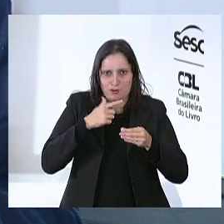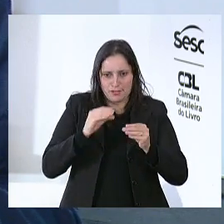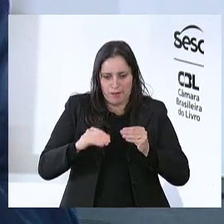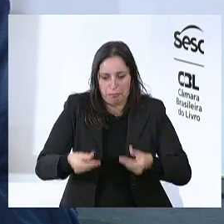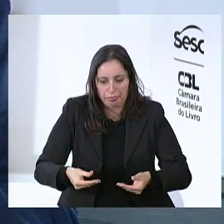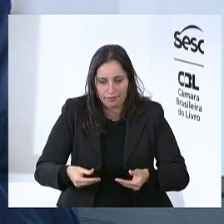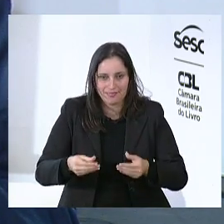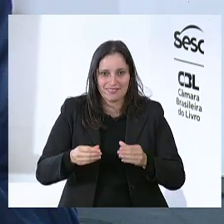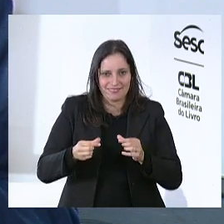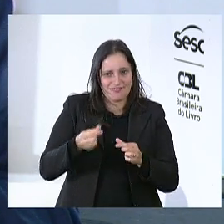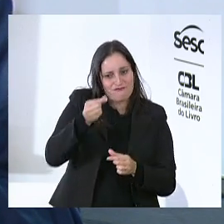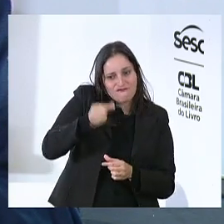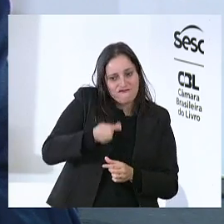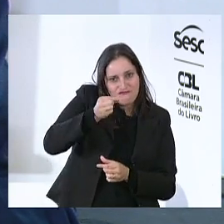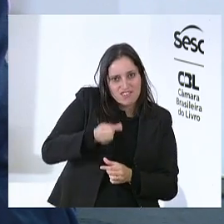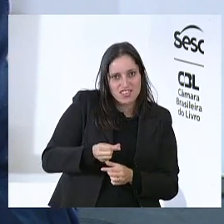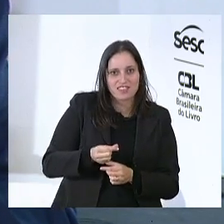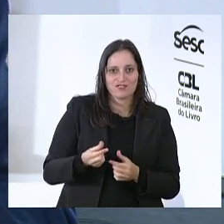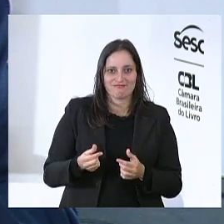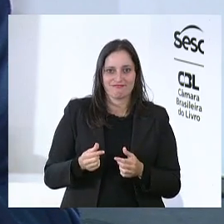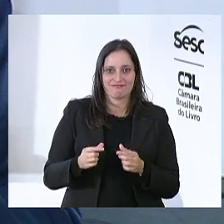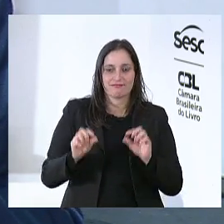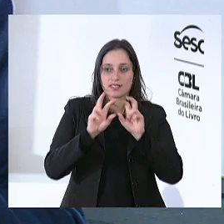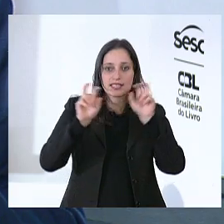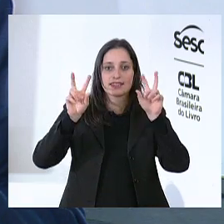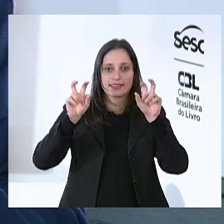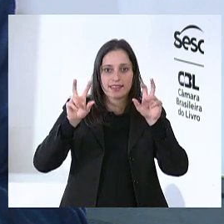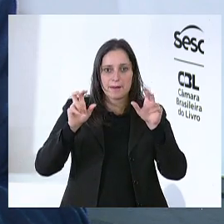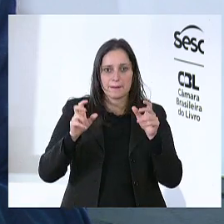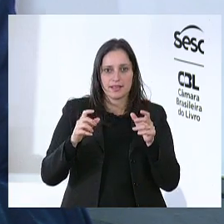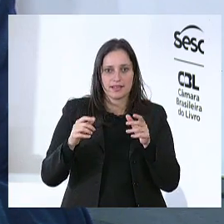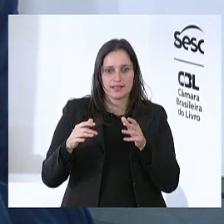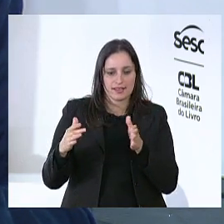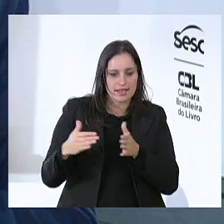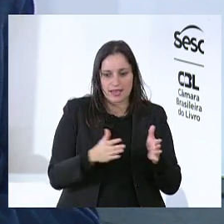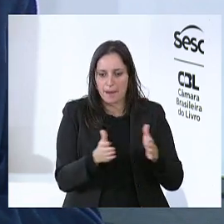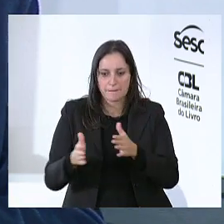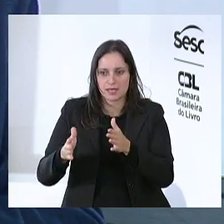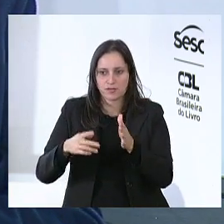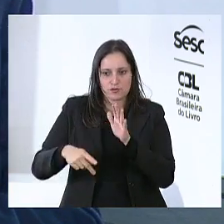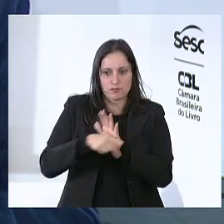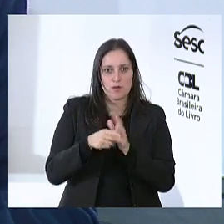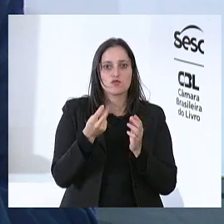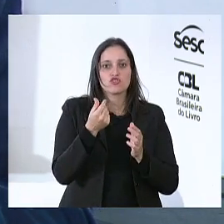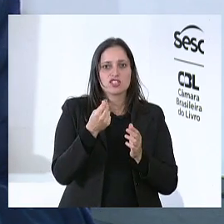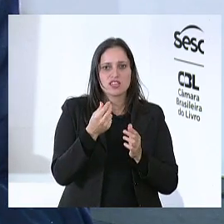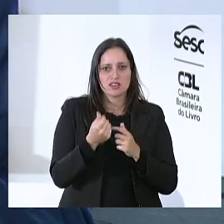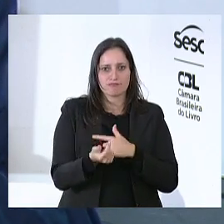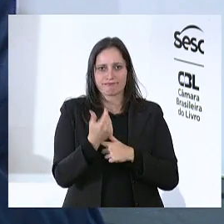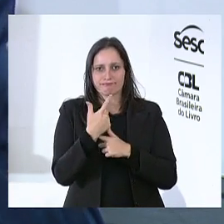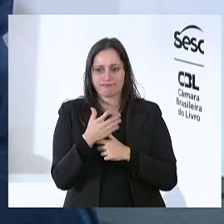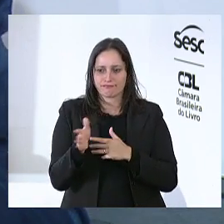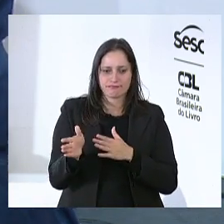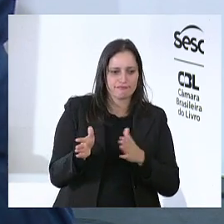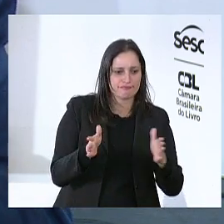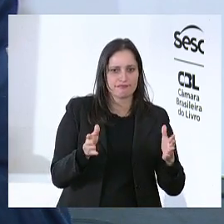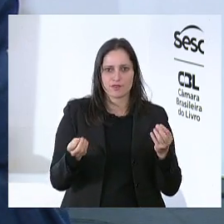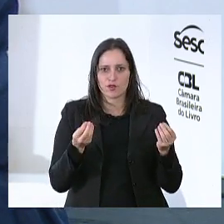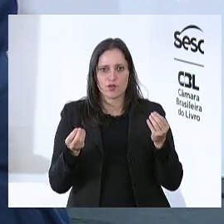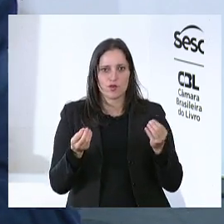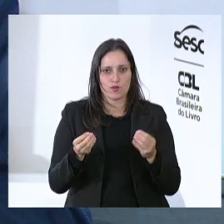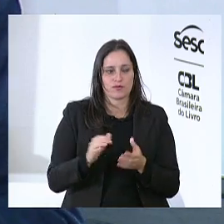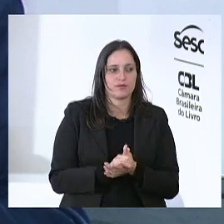Né? Chama Os Estranhos Caminhos do Nosso Dinheiro. Gente, está online, como todos os meus livros. Vocês podem se divertir